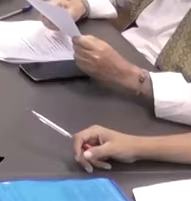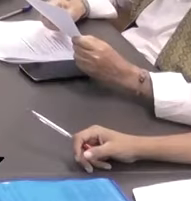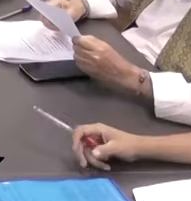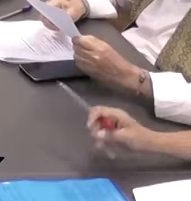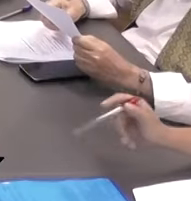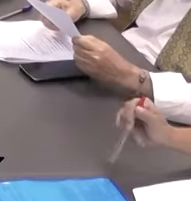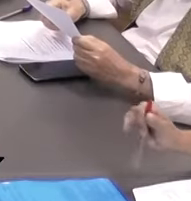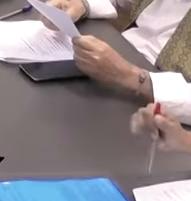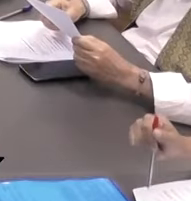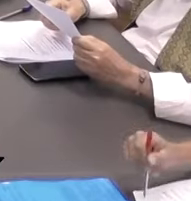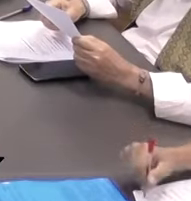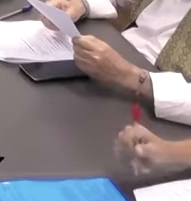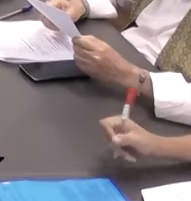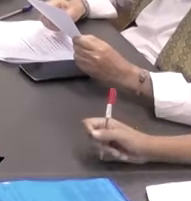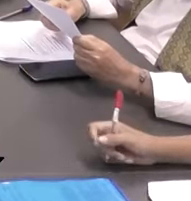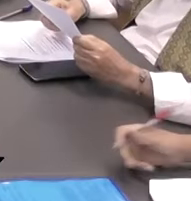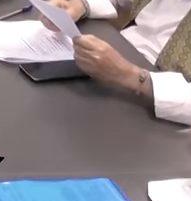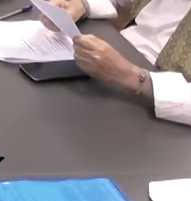Então...